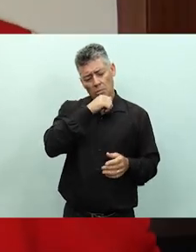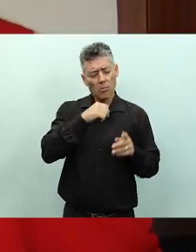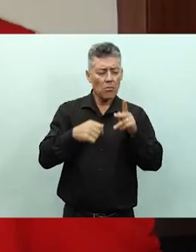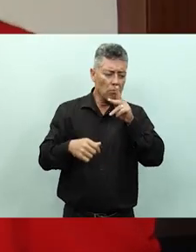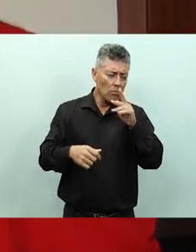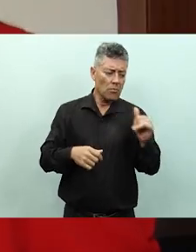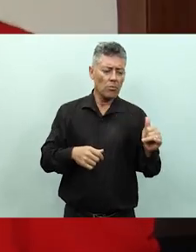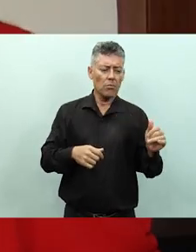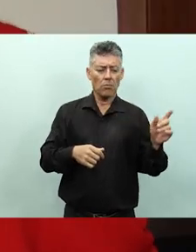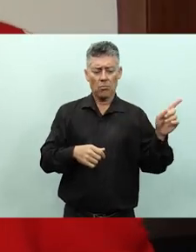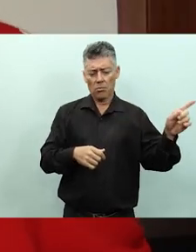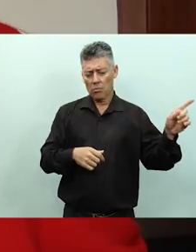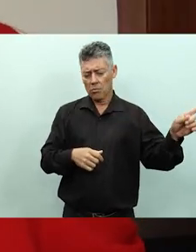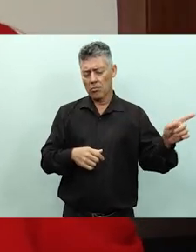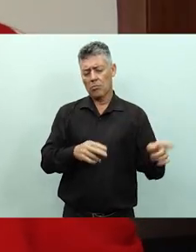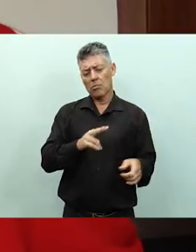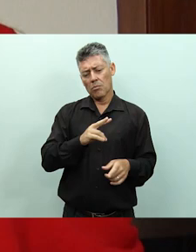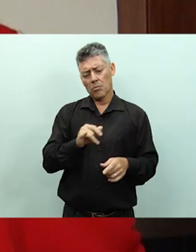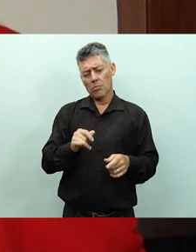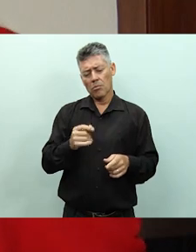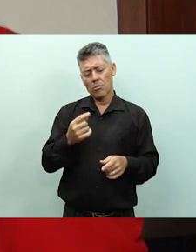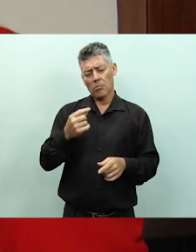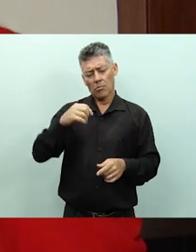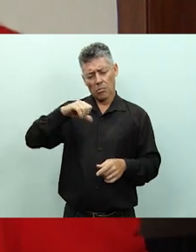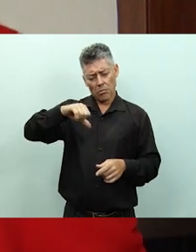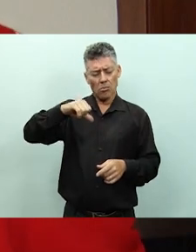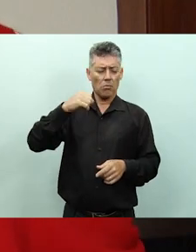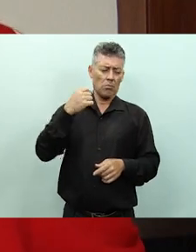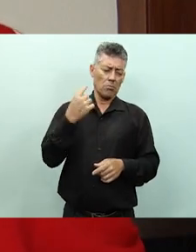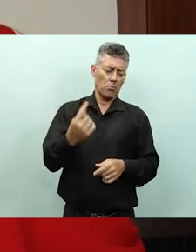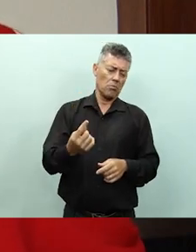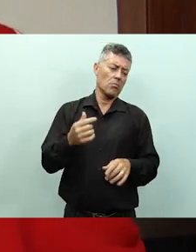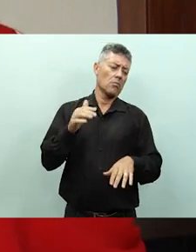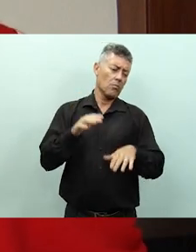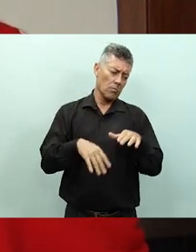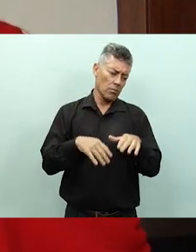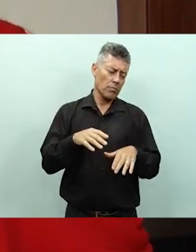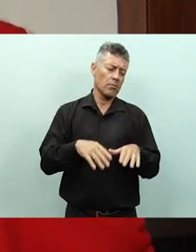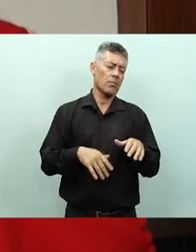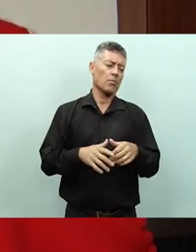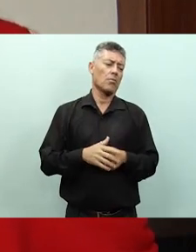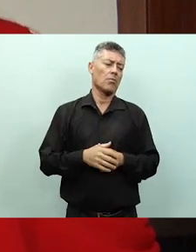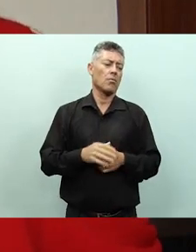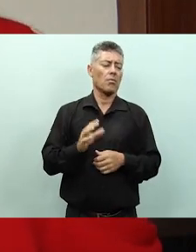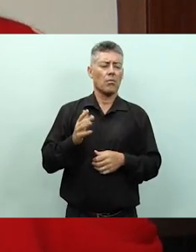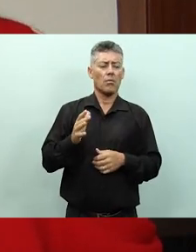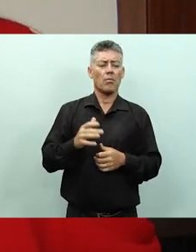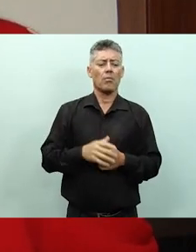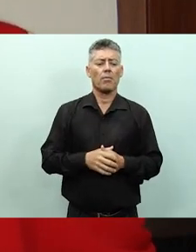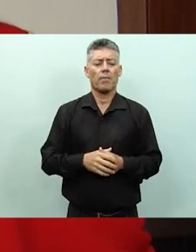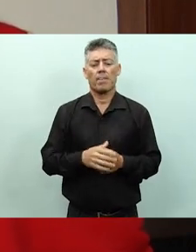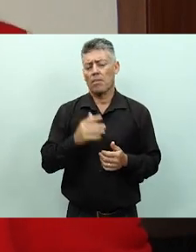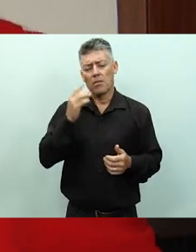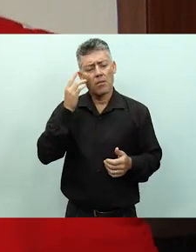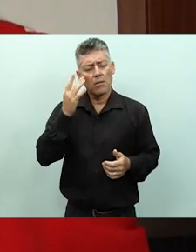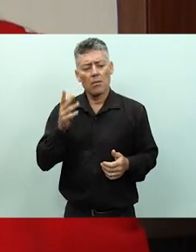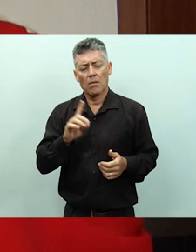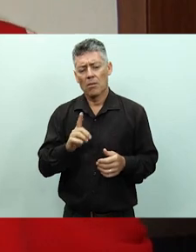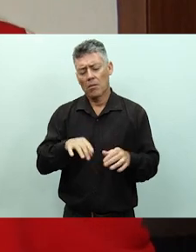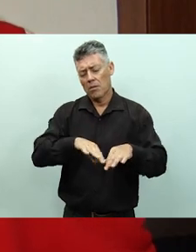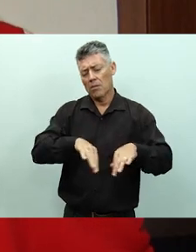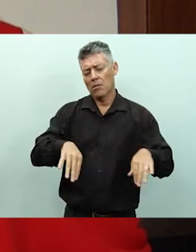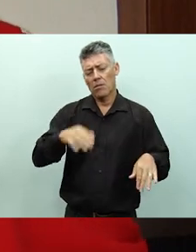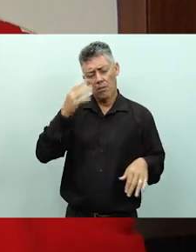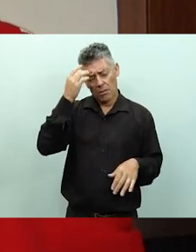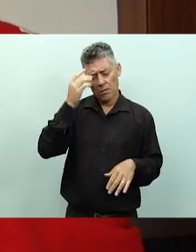papai foi ali no ano de 91, aproximadamente, né? É, claro que não foi fácil, nenhuma separação